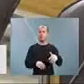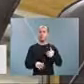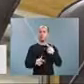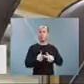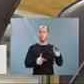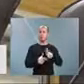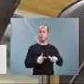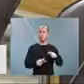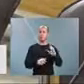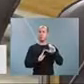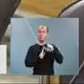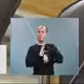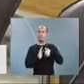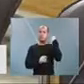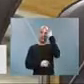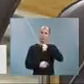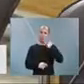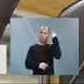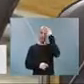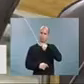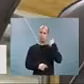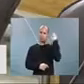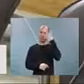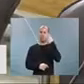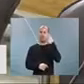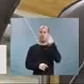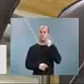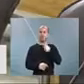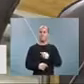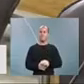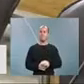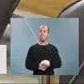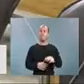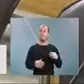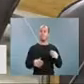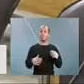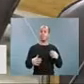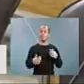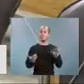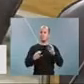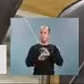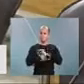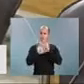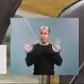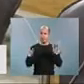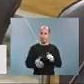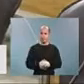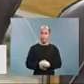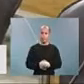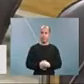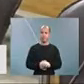de atrasar 1 hora a 1 hora e meia. E aqui, eu quero deixar bem claro, de